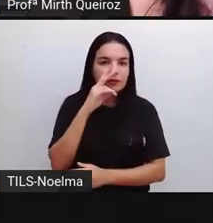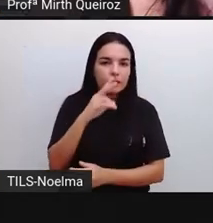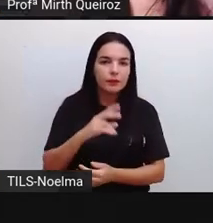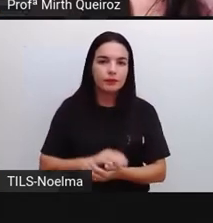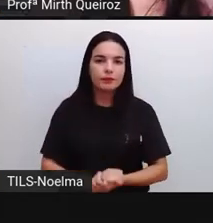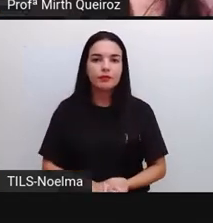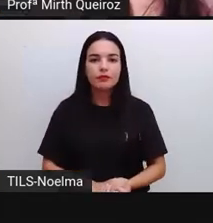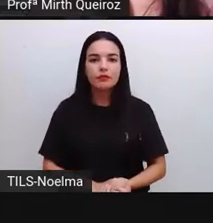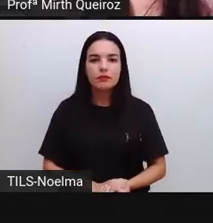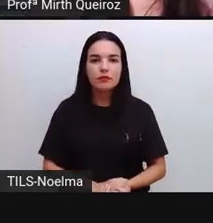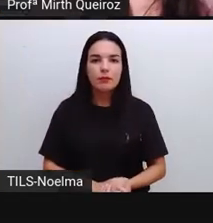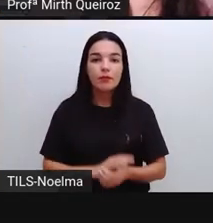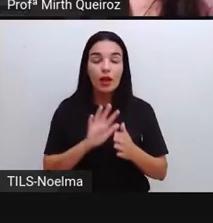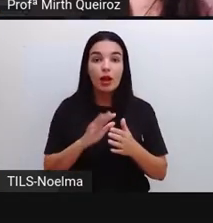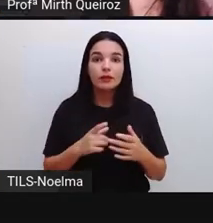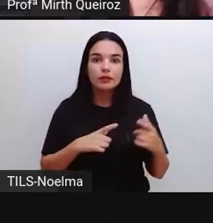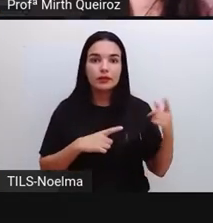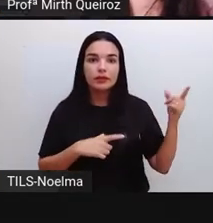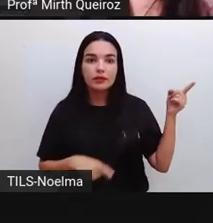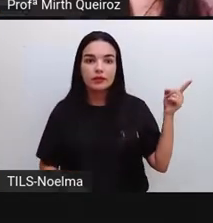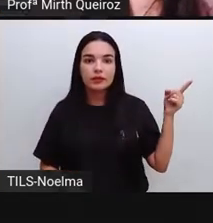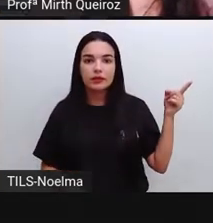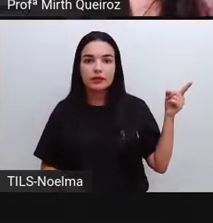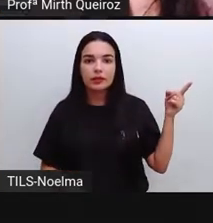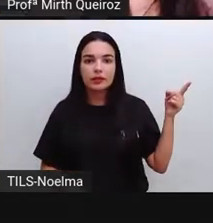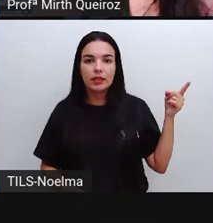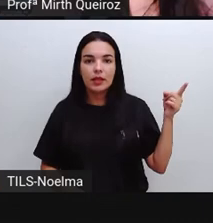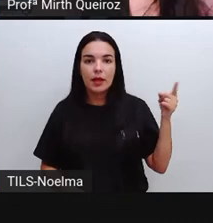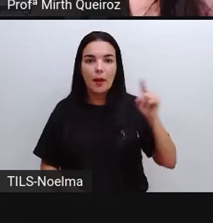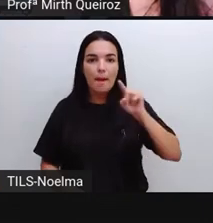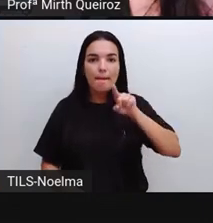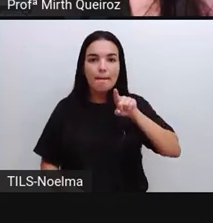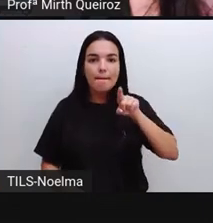lá com as fichas mil